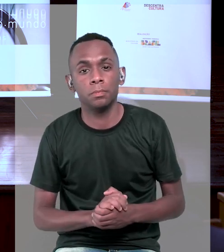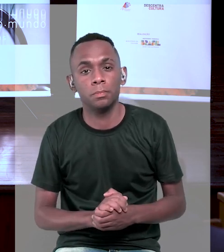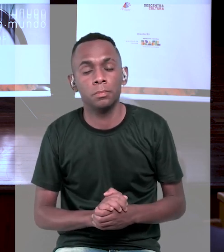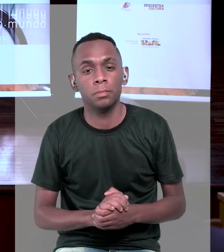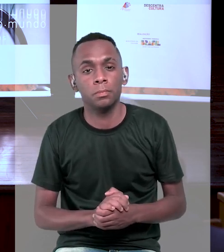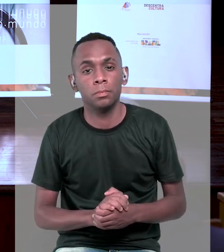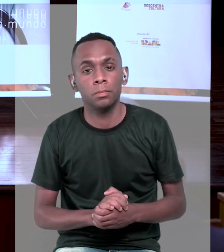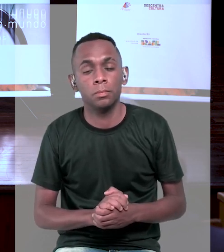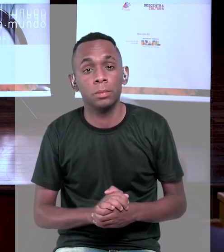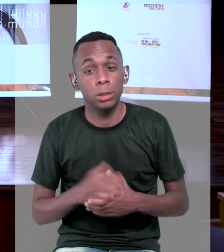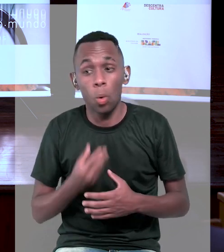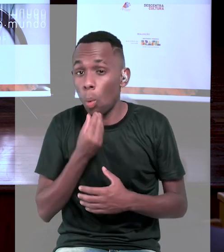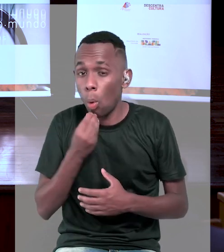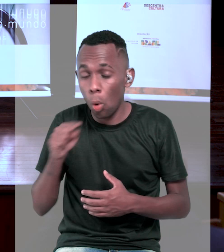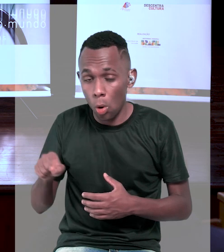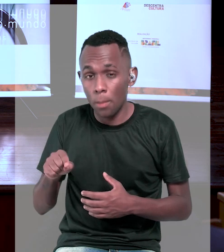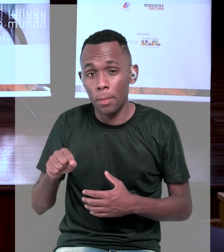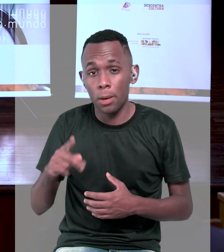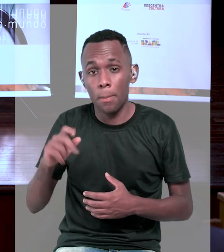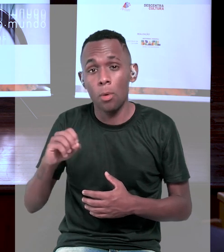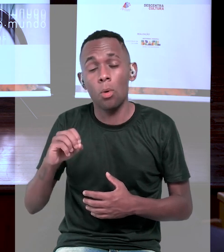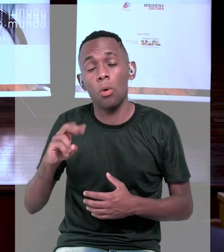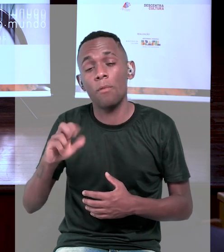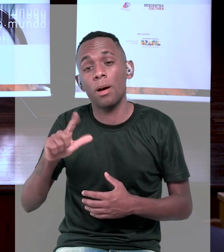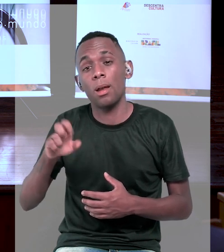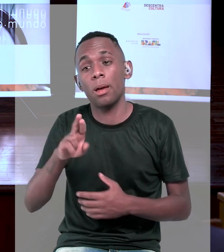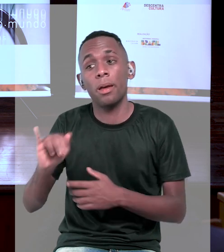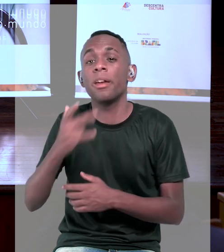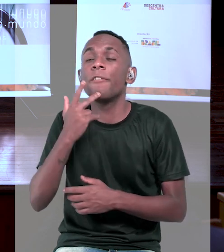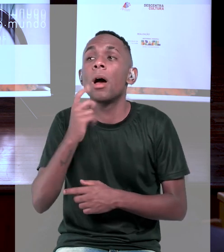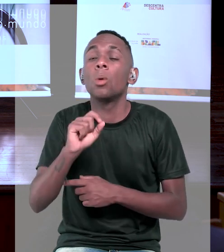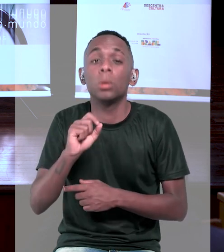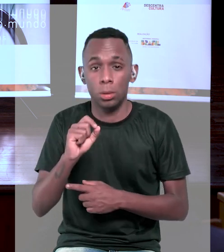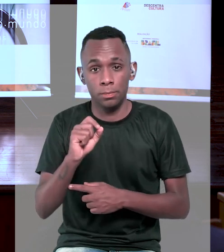Paul Valéry, num texto de 1935, afirma